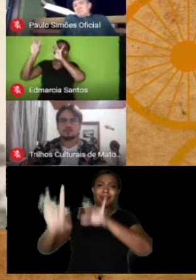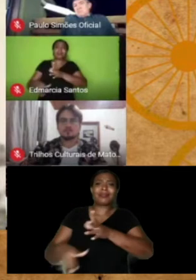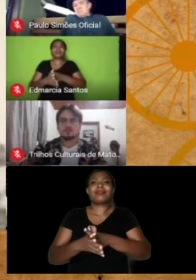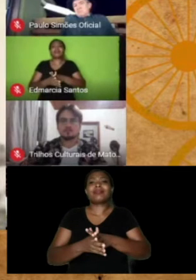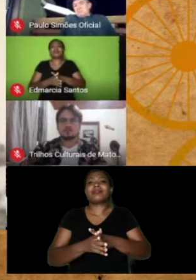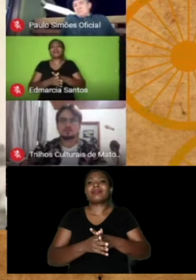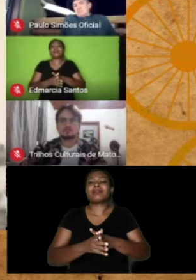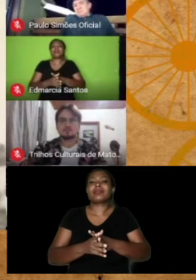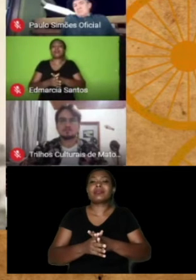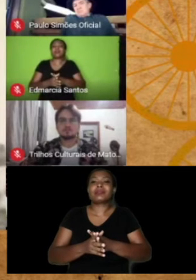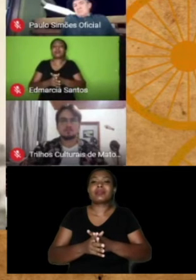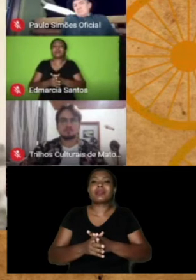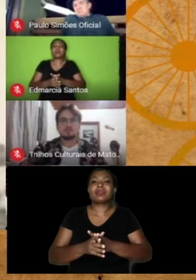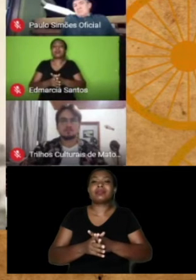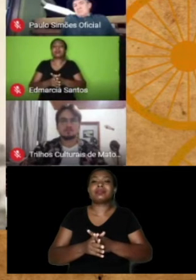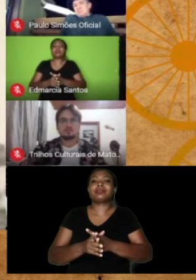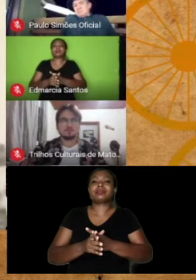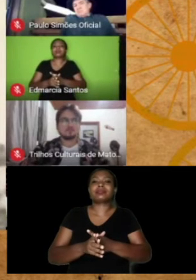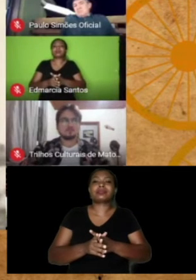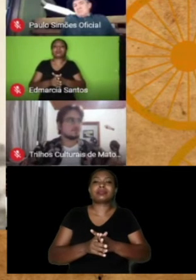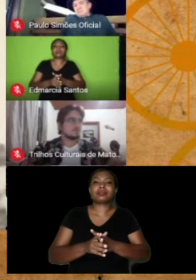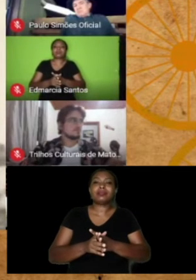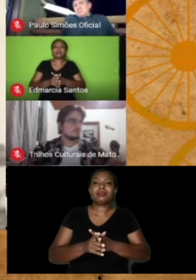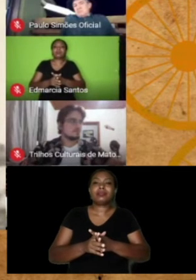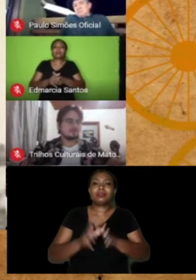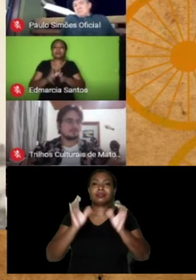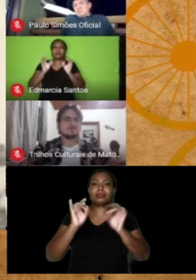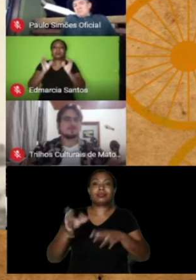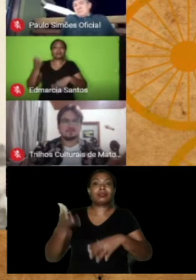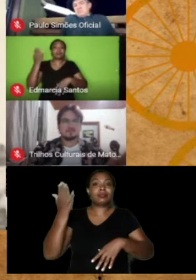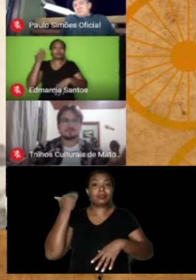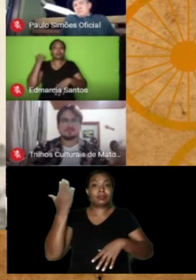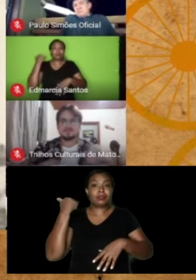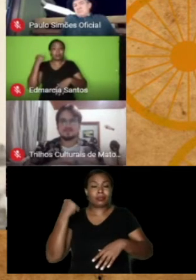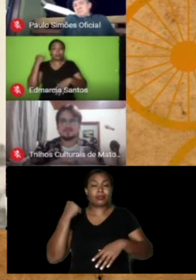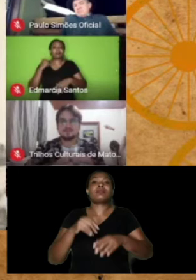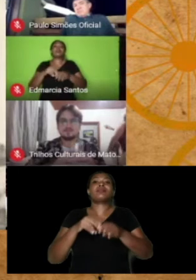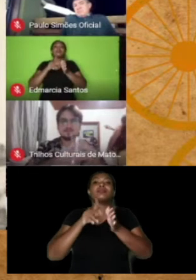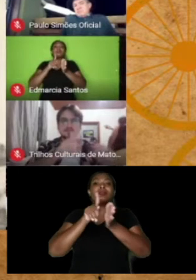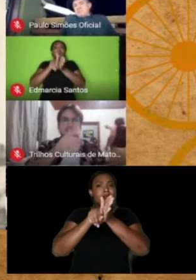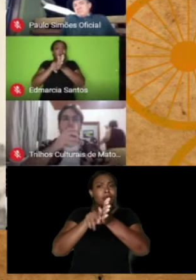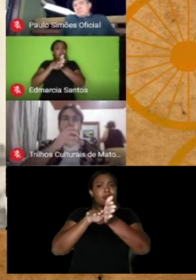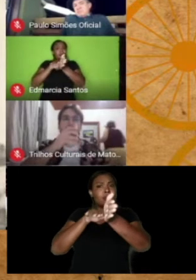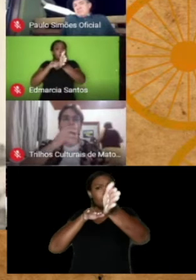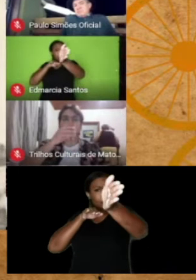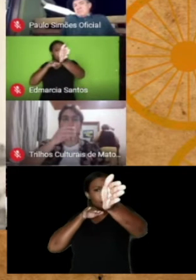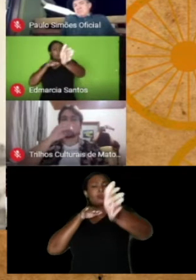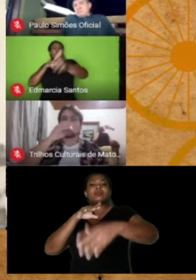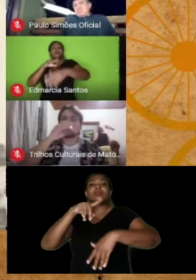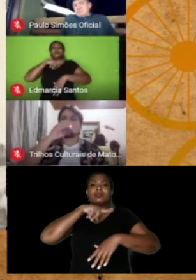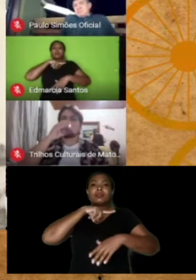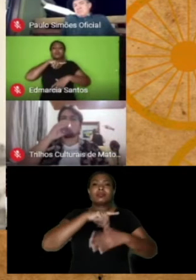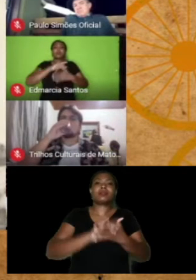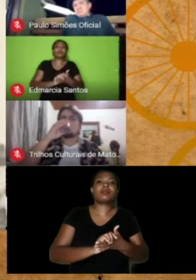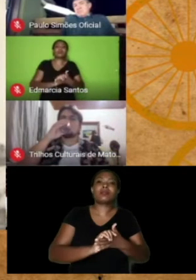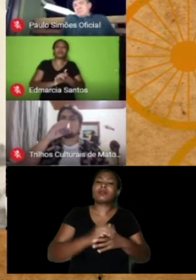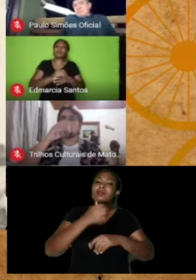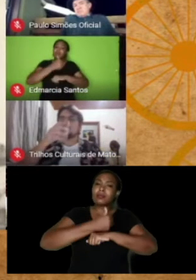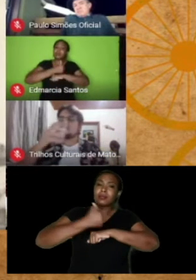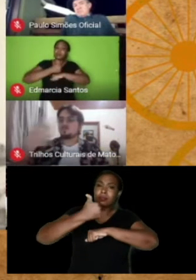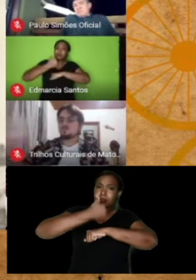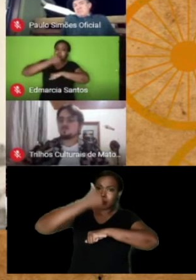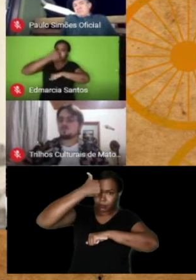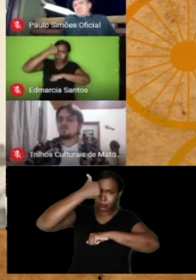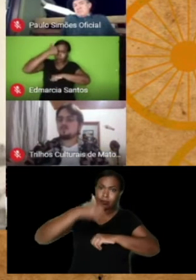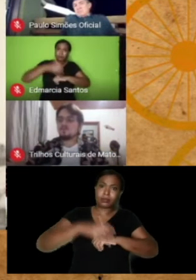trecho, que uma vez foi muito pujante, a gente vê a qualidade,